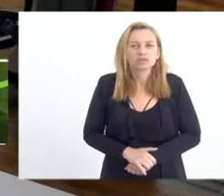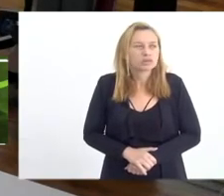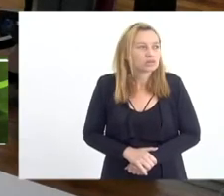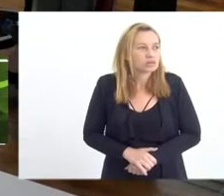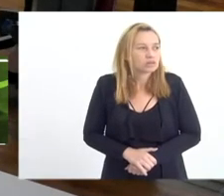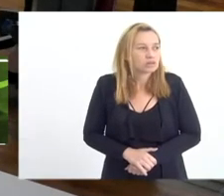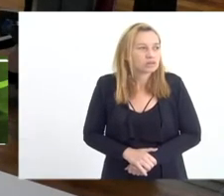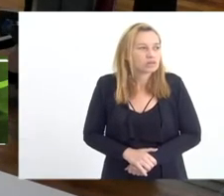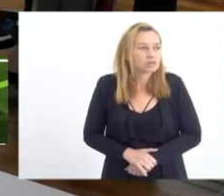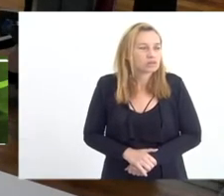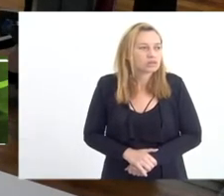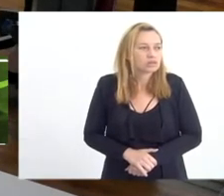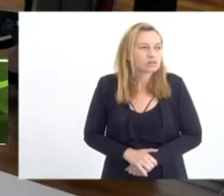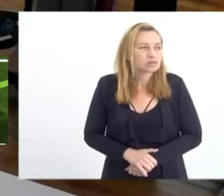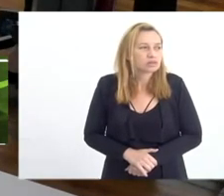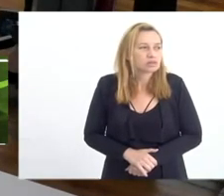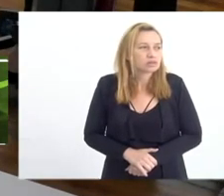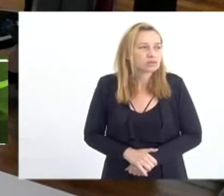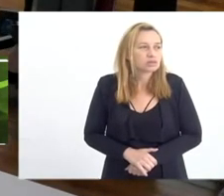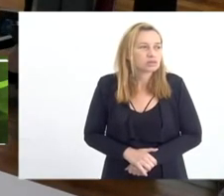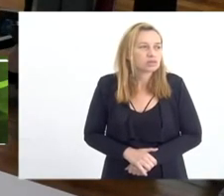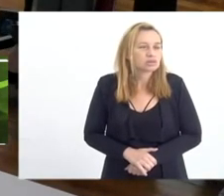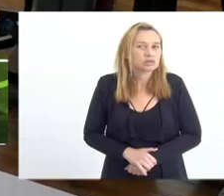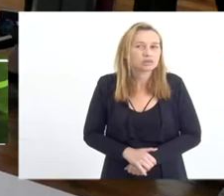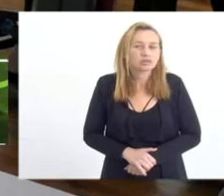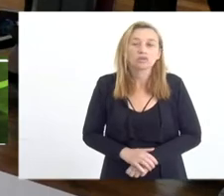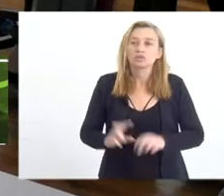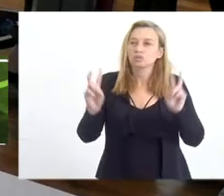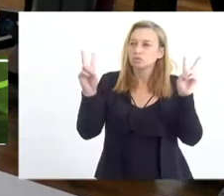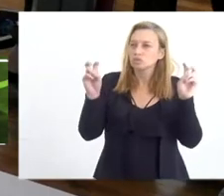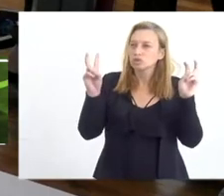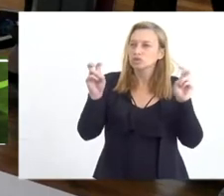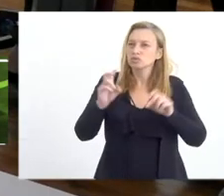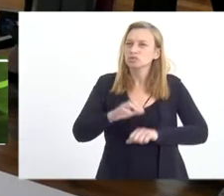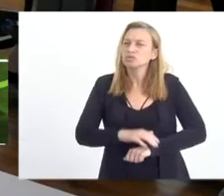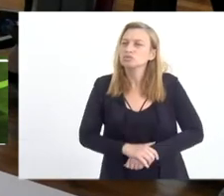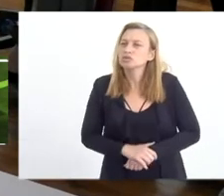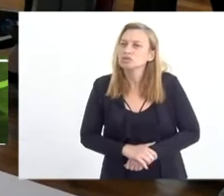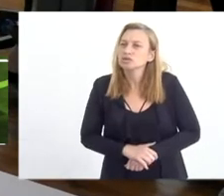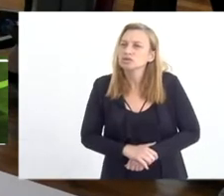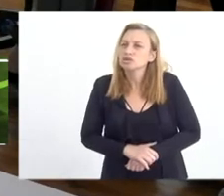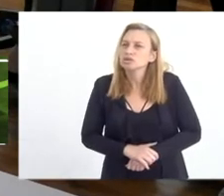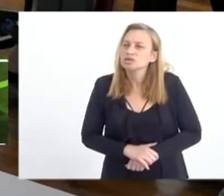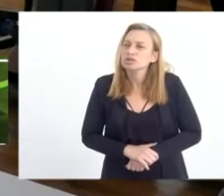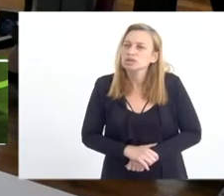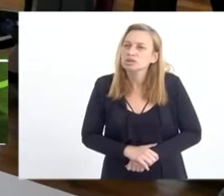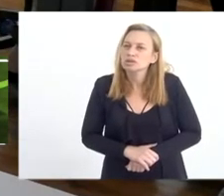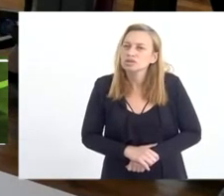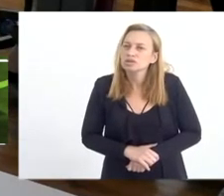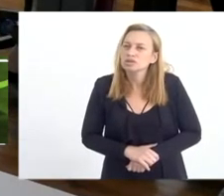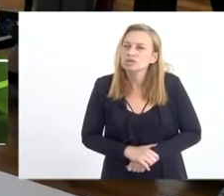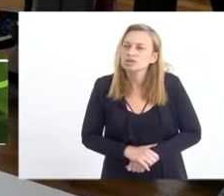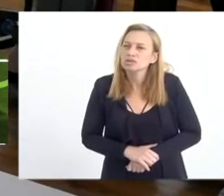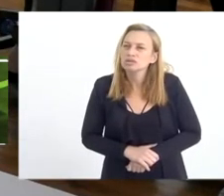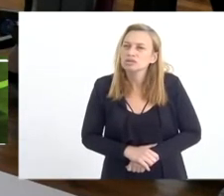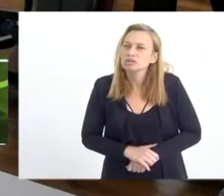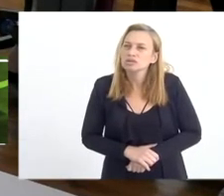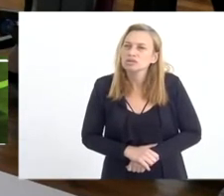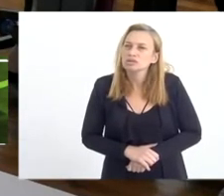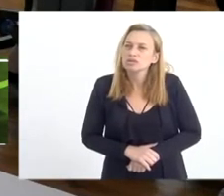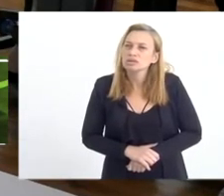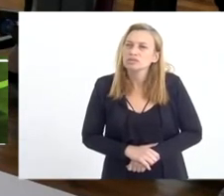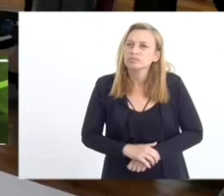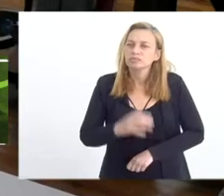pegue o que está prescrito na questão. Polícias que são determinadas pelas políticas do